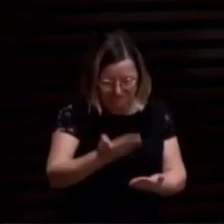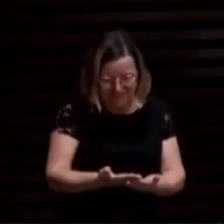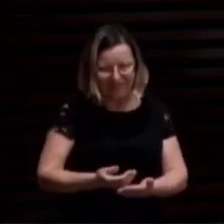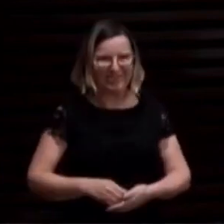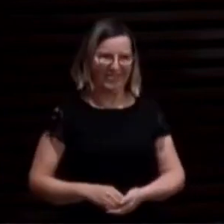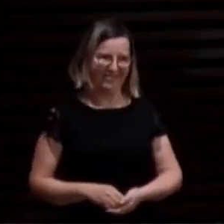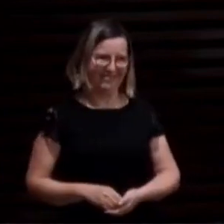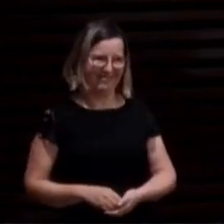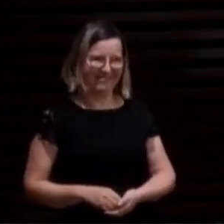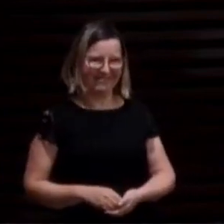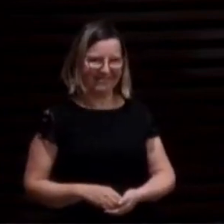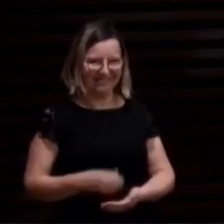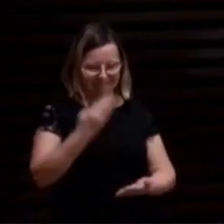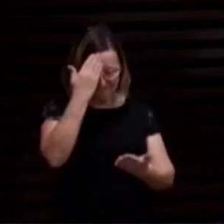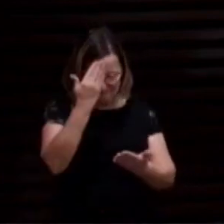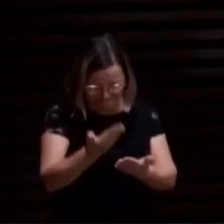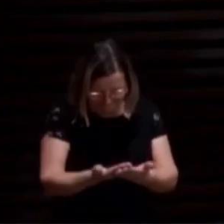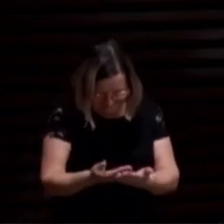Você se prostra.